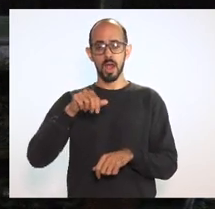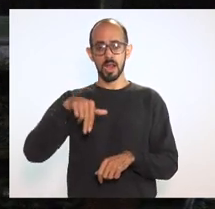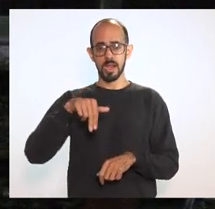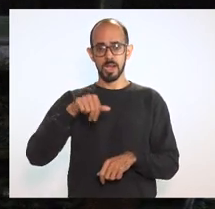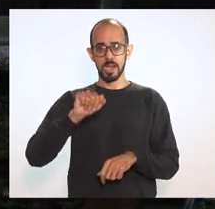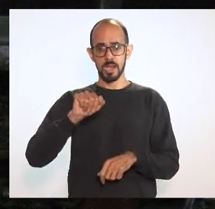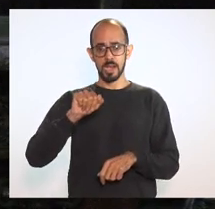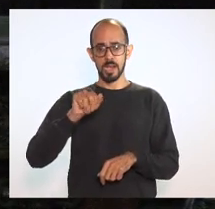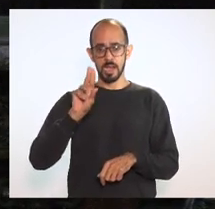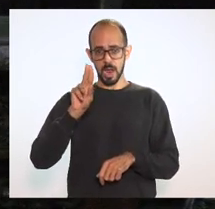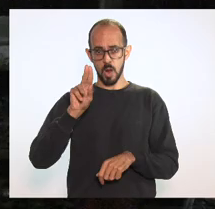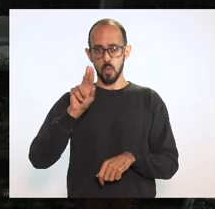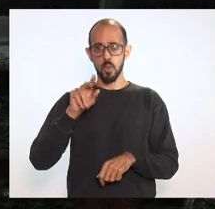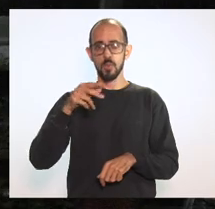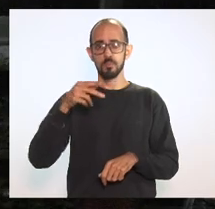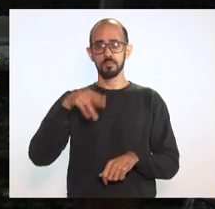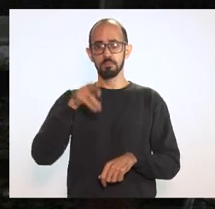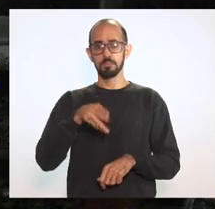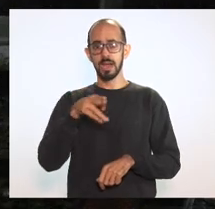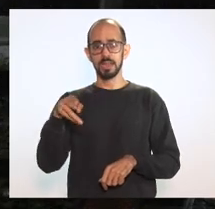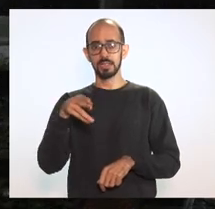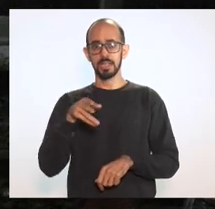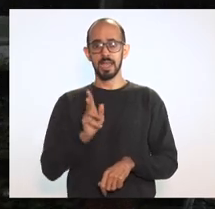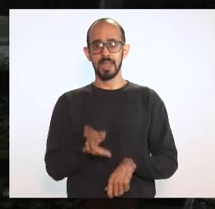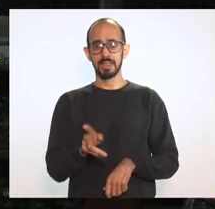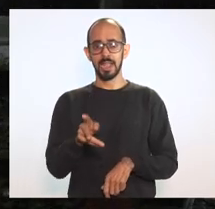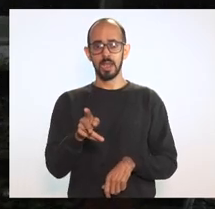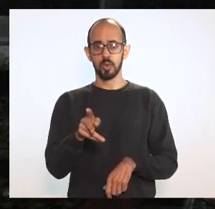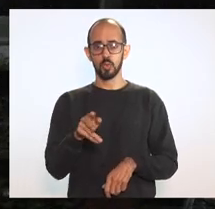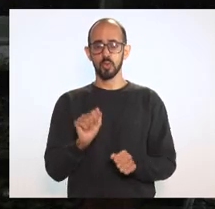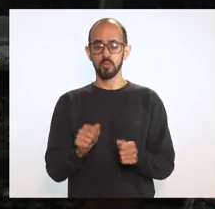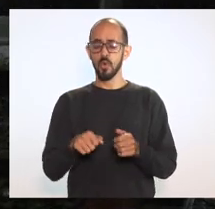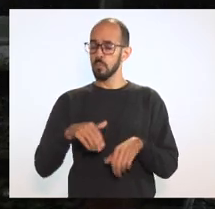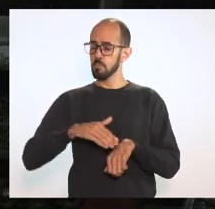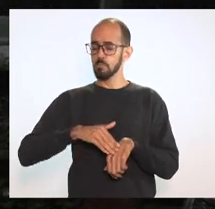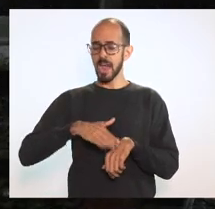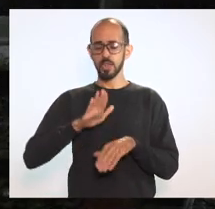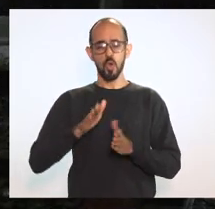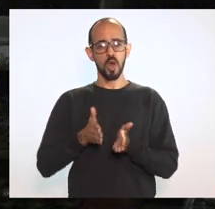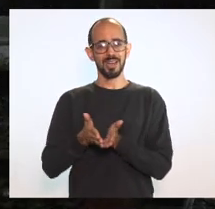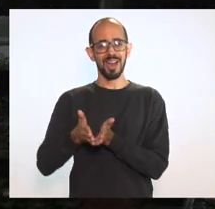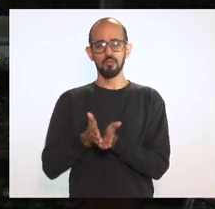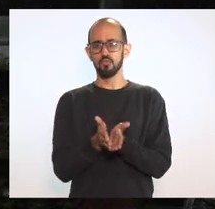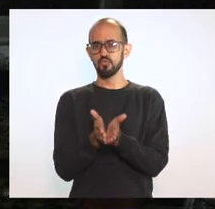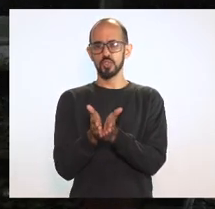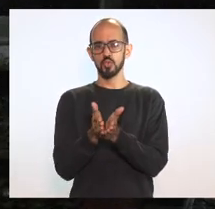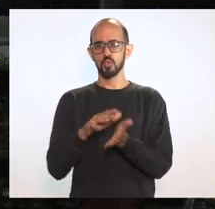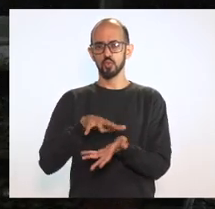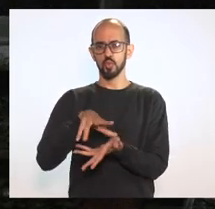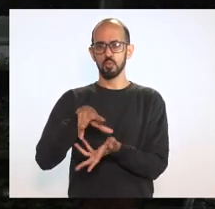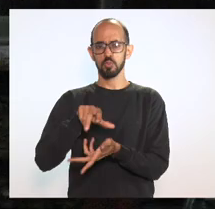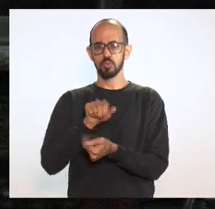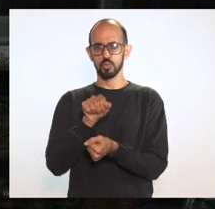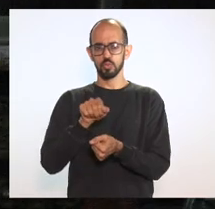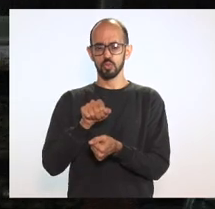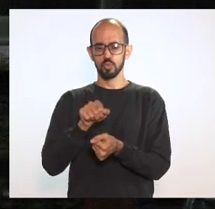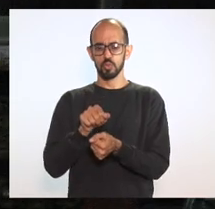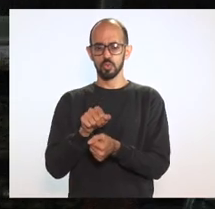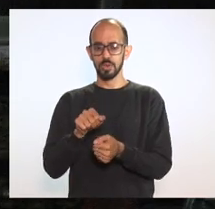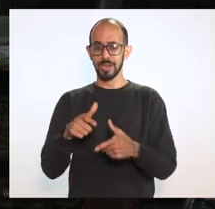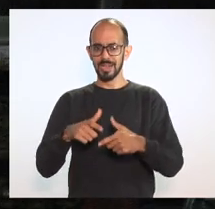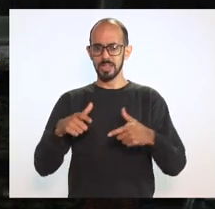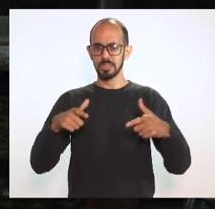de 1610, tida como o maior navio existente no mundo. Crescia a indústria